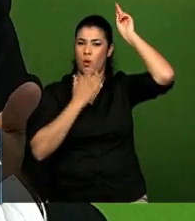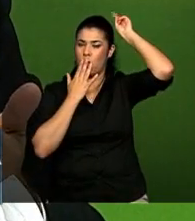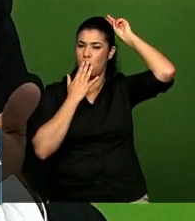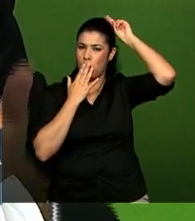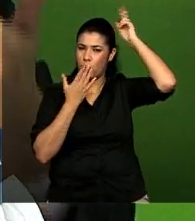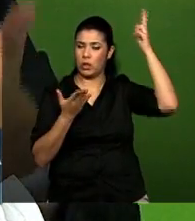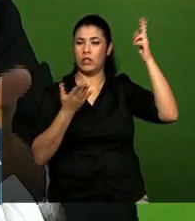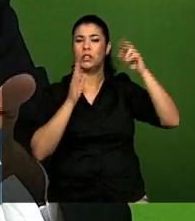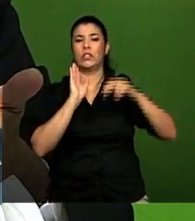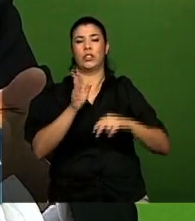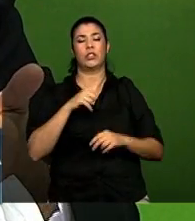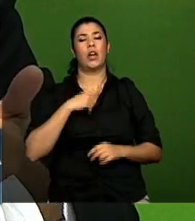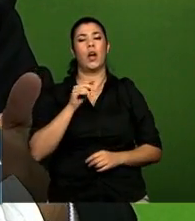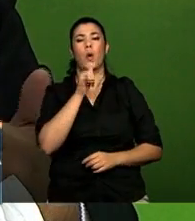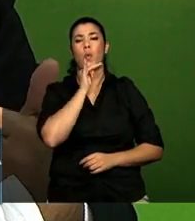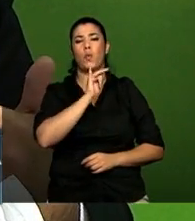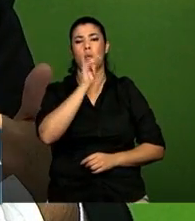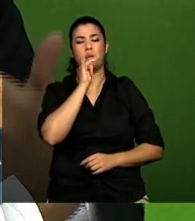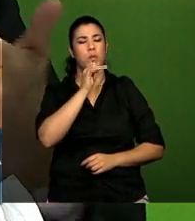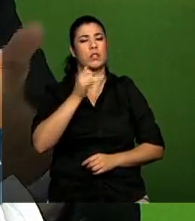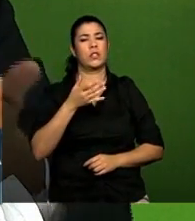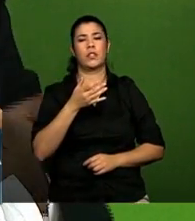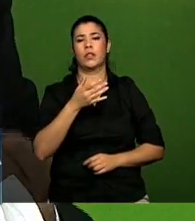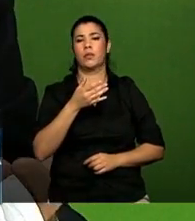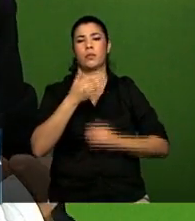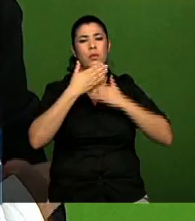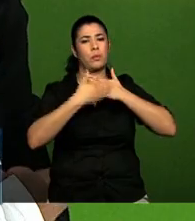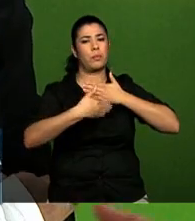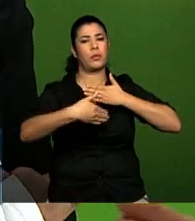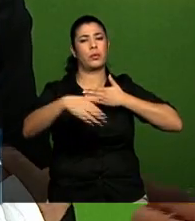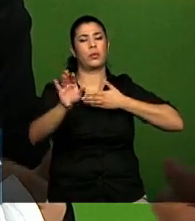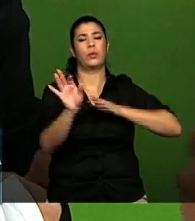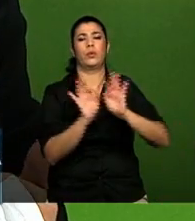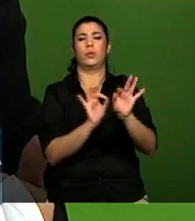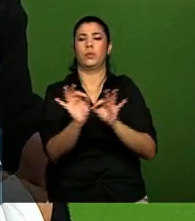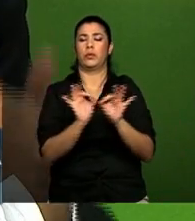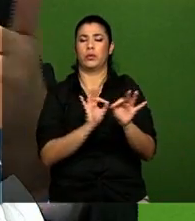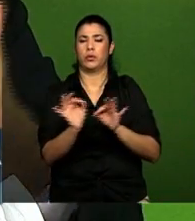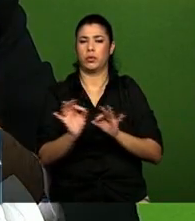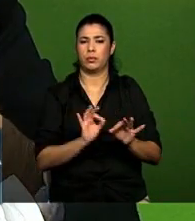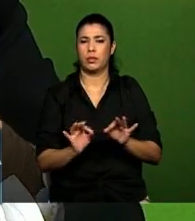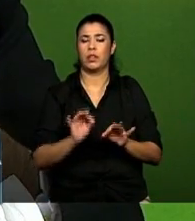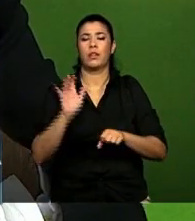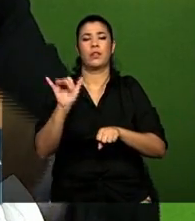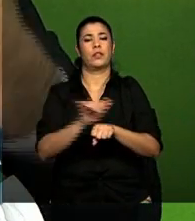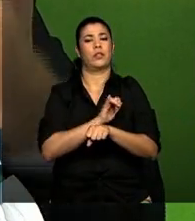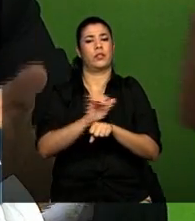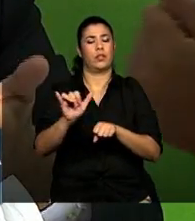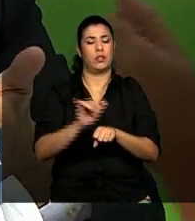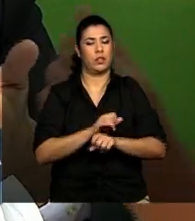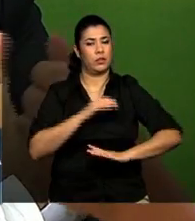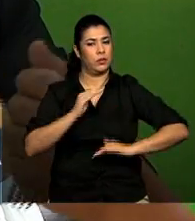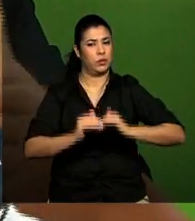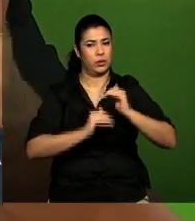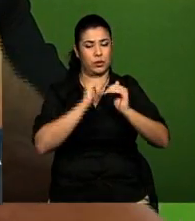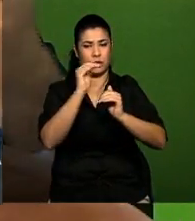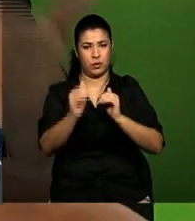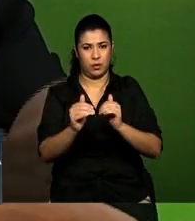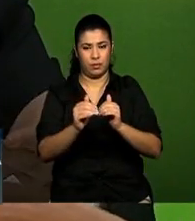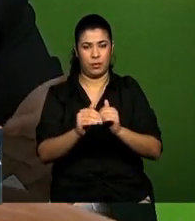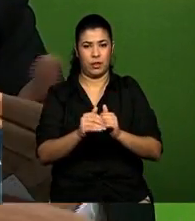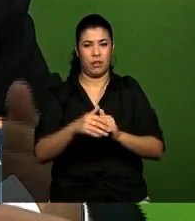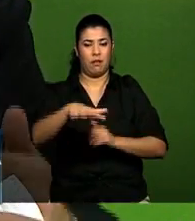indígenas um deles né todo o processo de planejamento né de uma estratégia de desenvolvimento nos